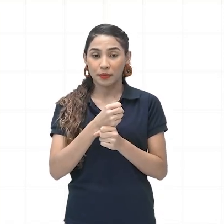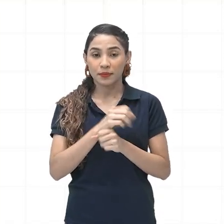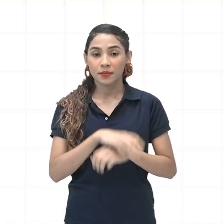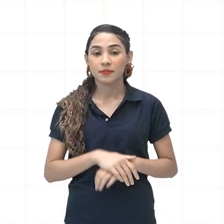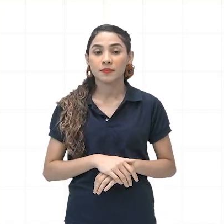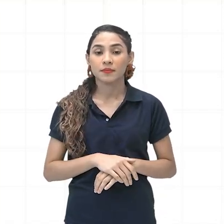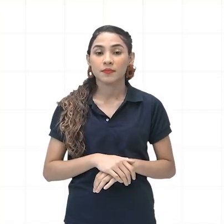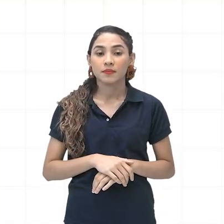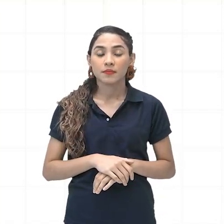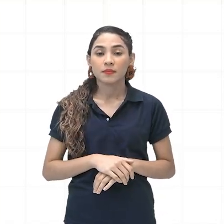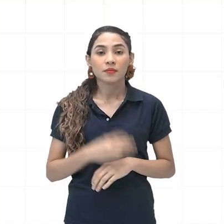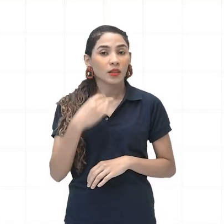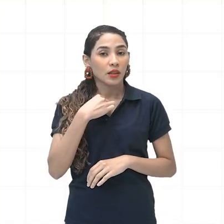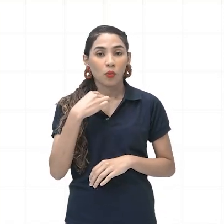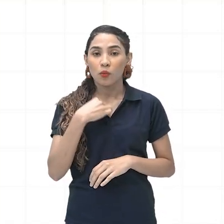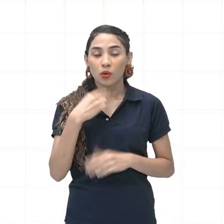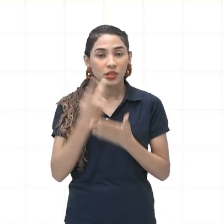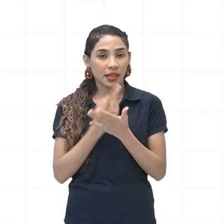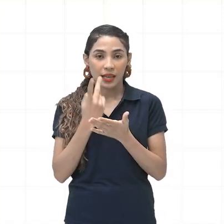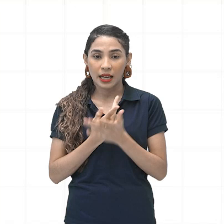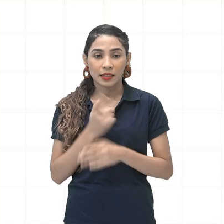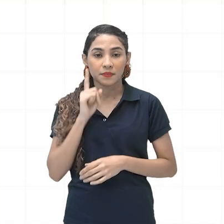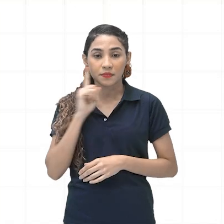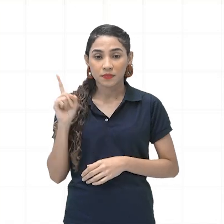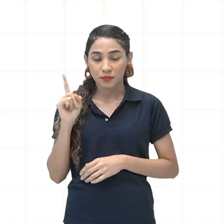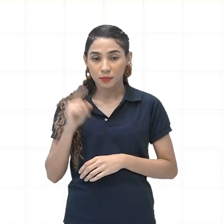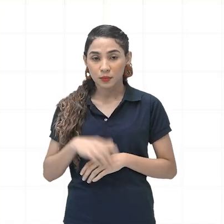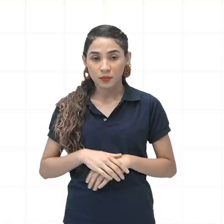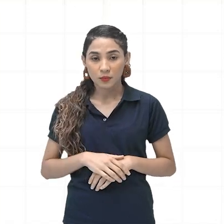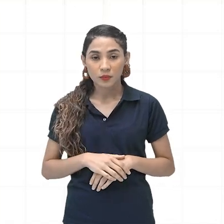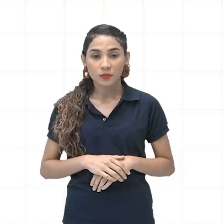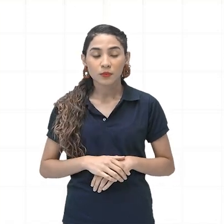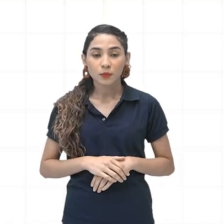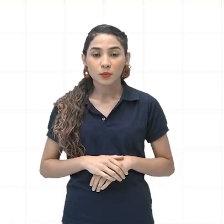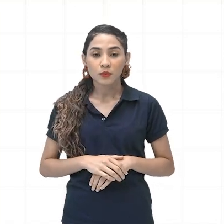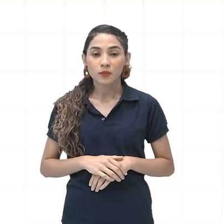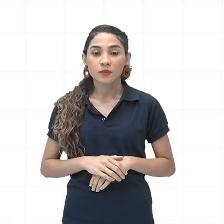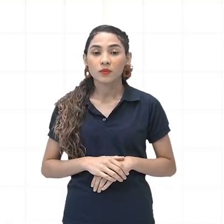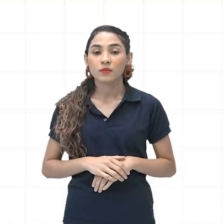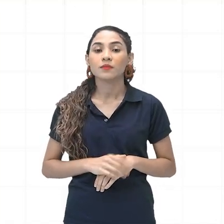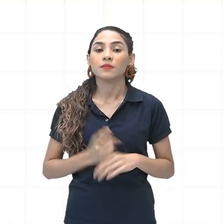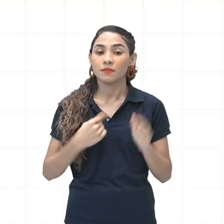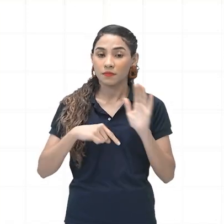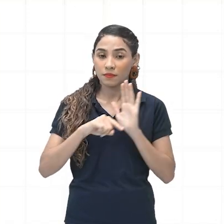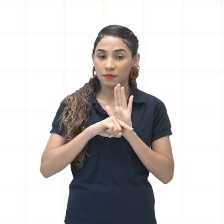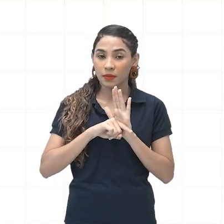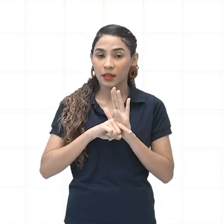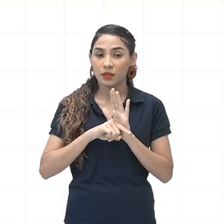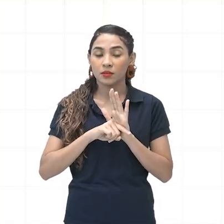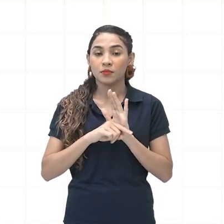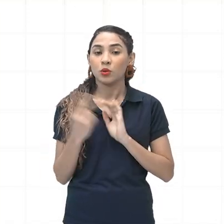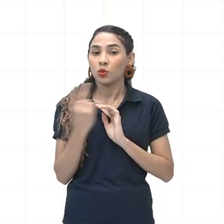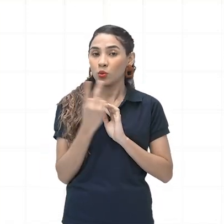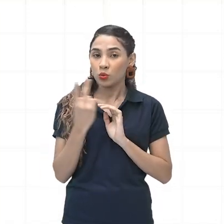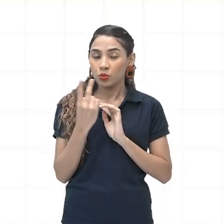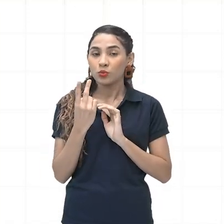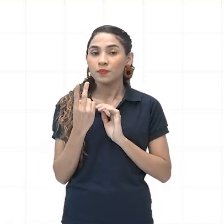ó. Não podemos errar aí nessa conta. Nós temos aí dois